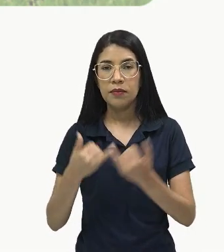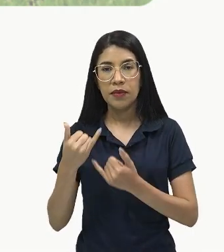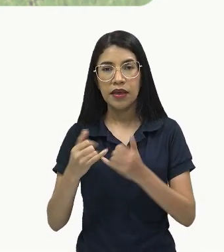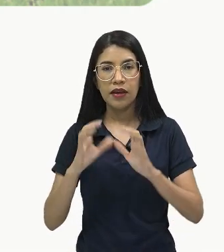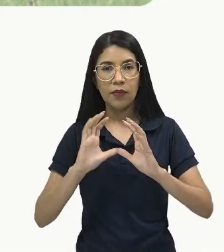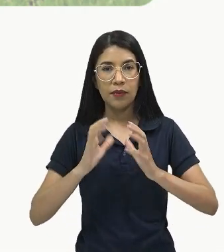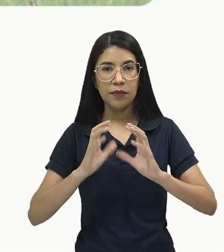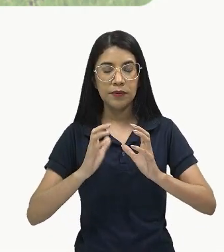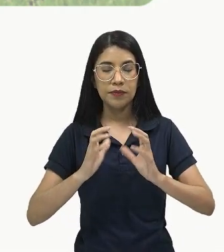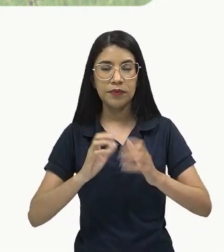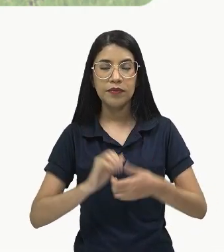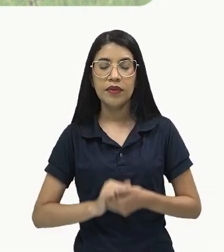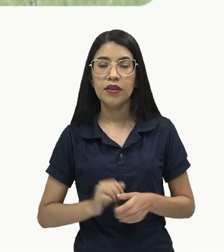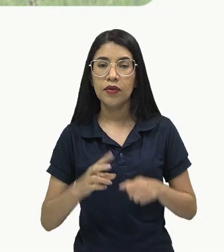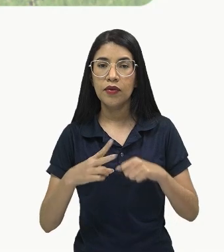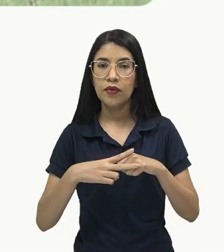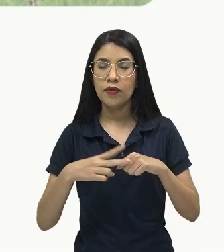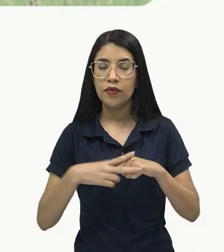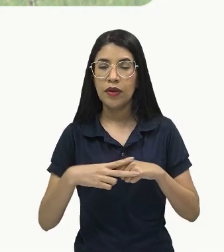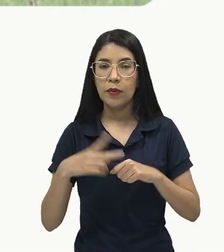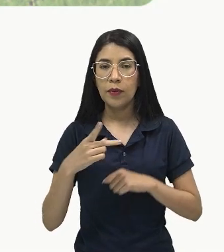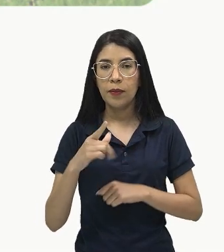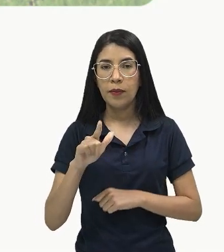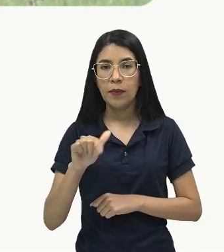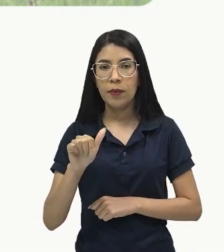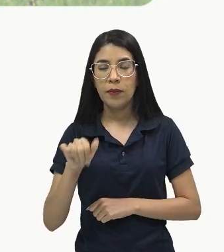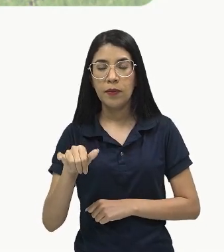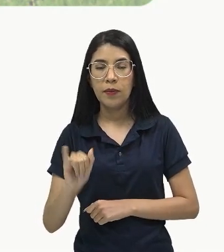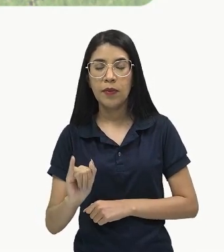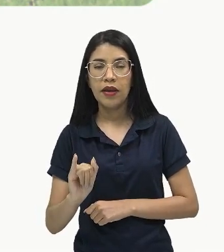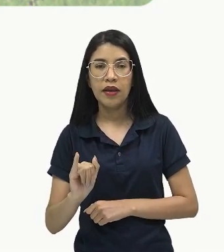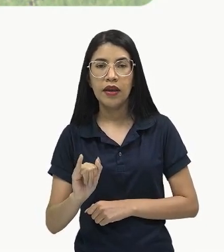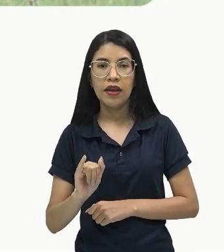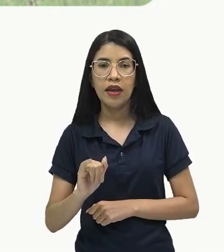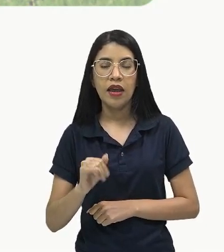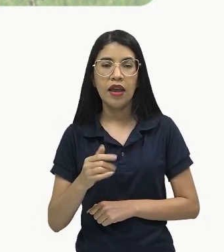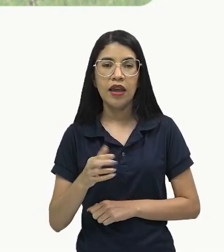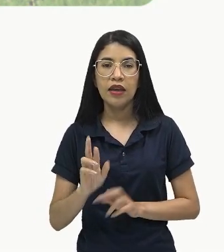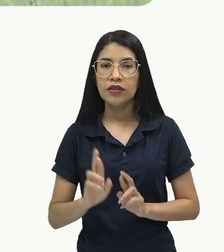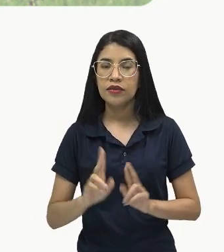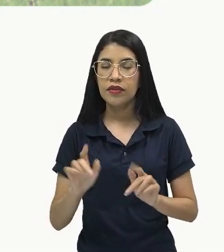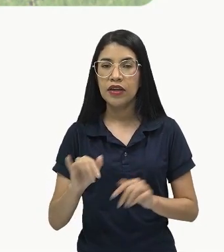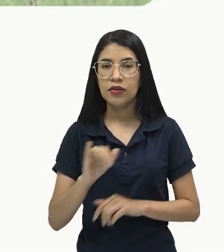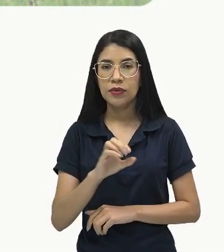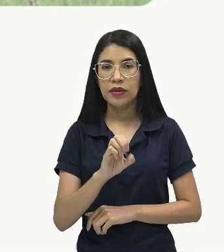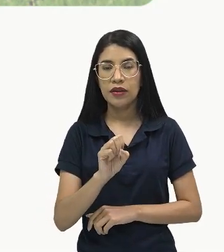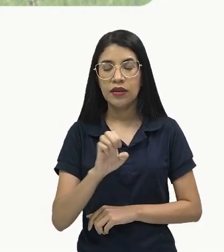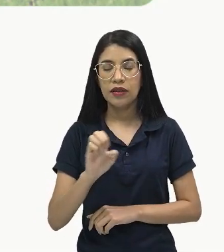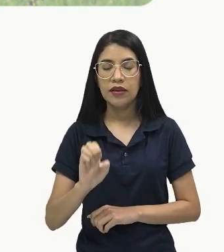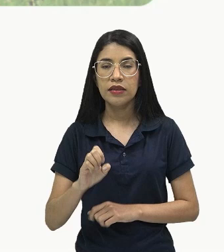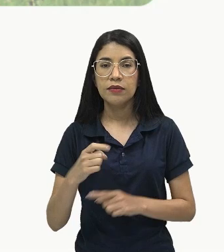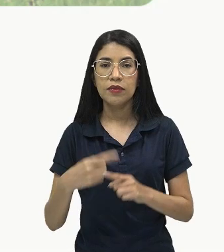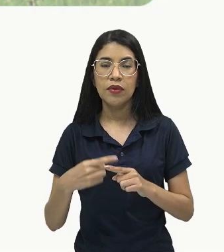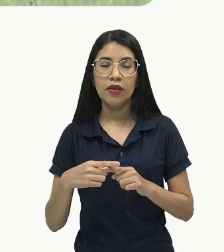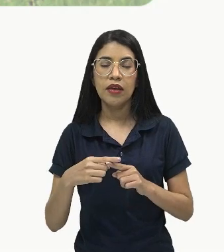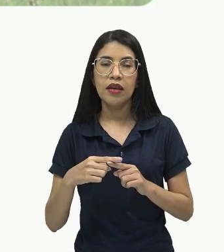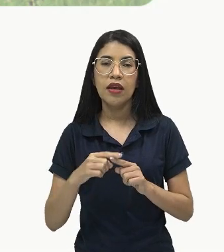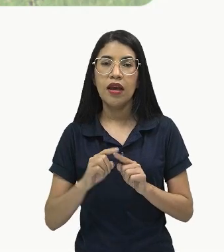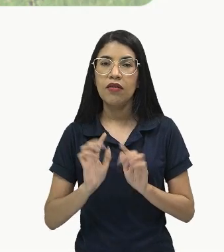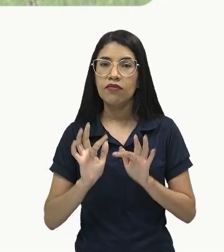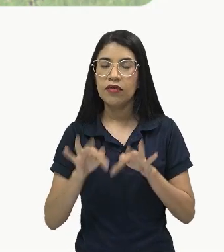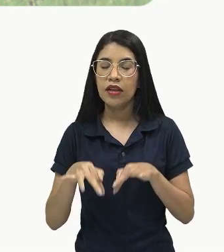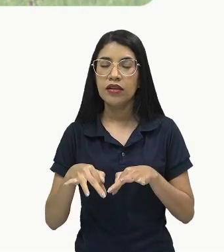observem que esse verbo aí, no caso, play, ele não vai seguir aquela regra do IS. Por quê? Porque o final dele é